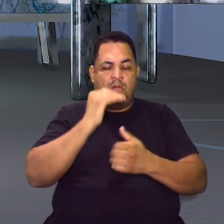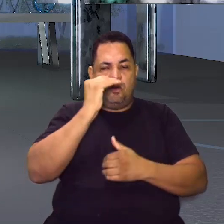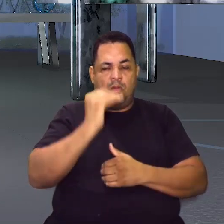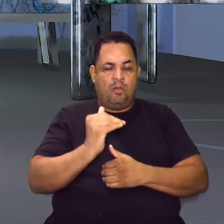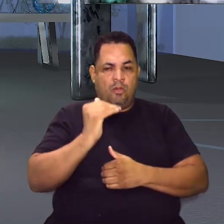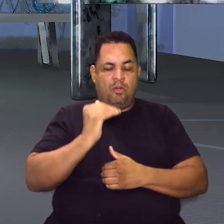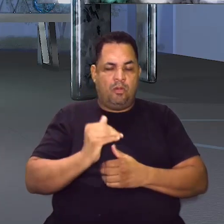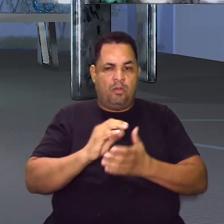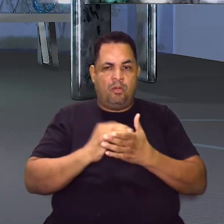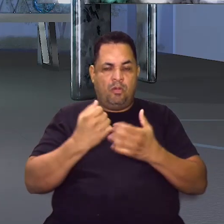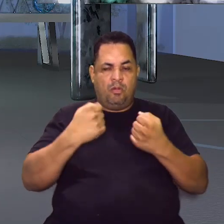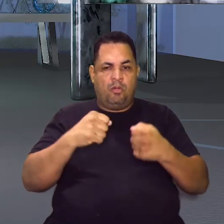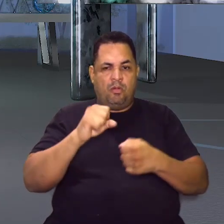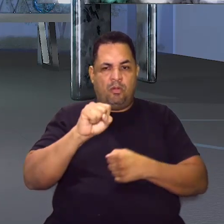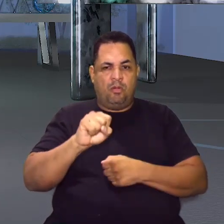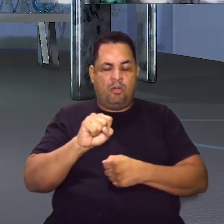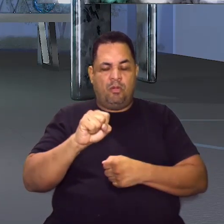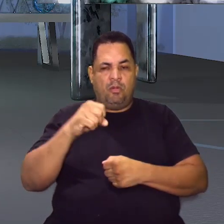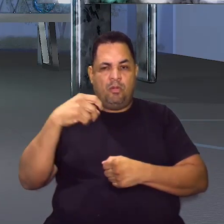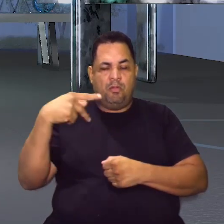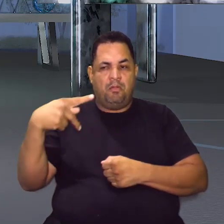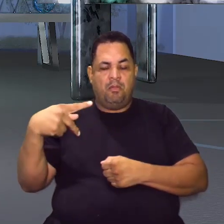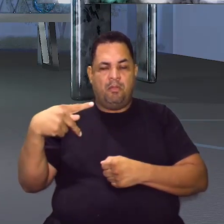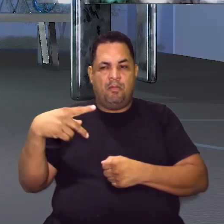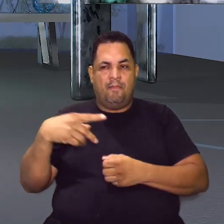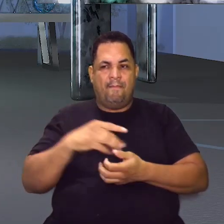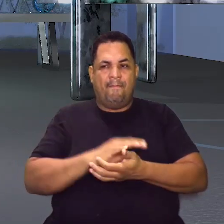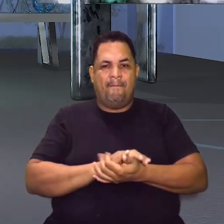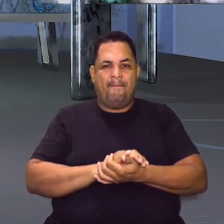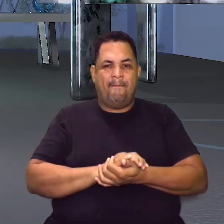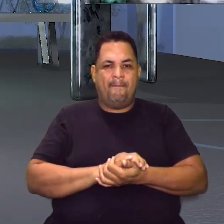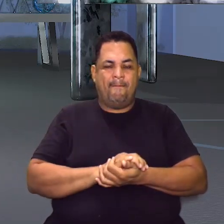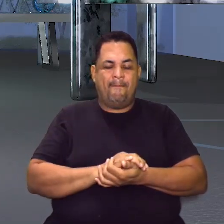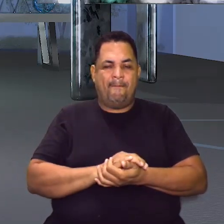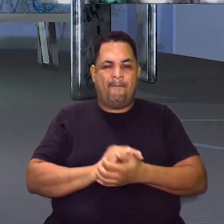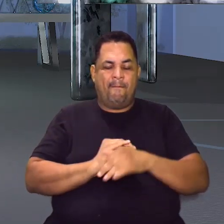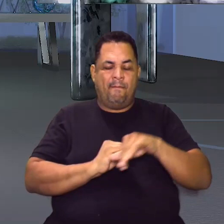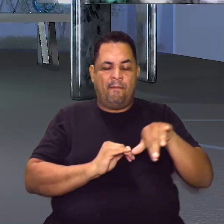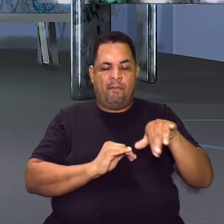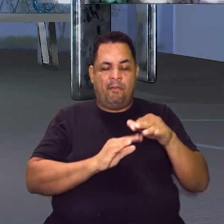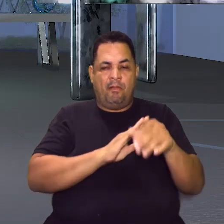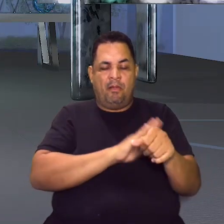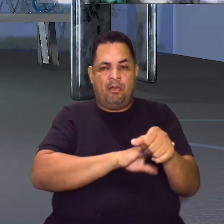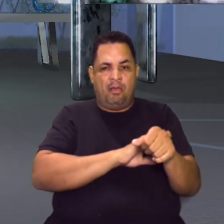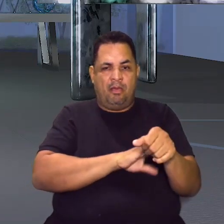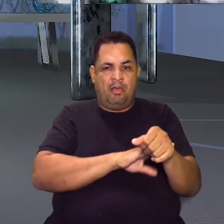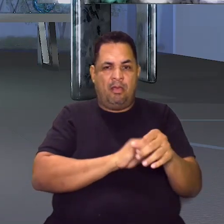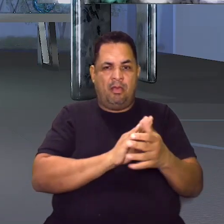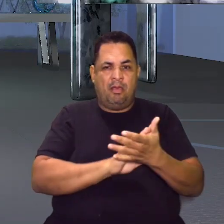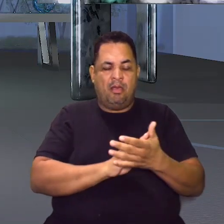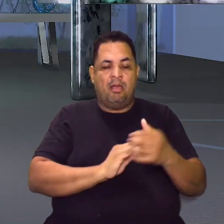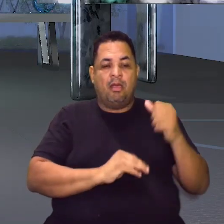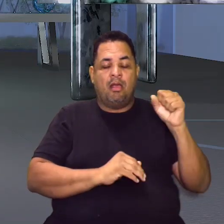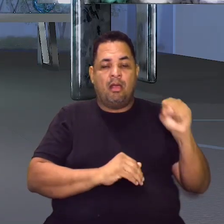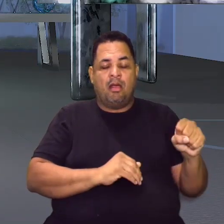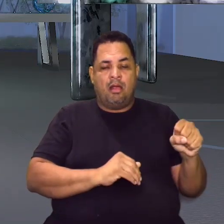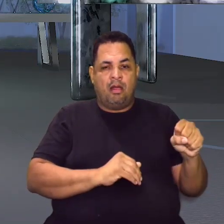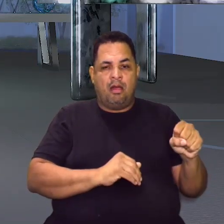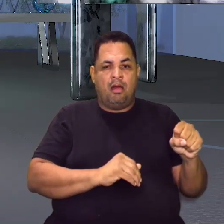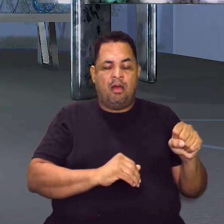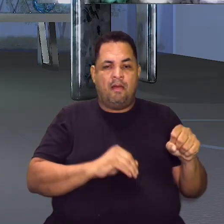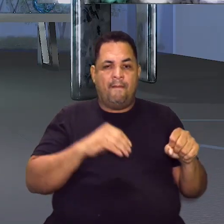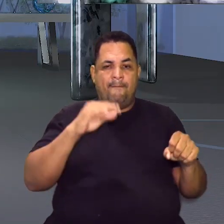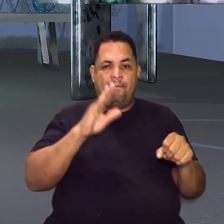subnível pode ser S ou pode ser P. Os que estão à esquerda da tabela periódica terminam em S,